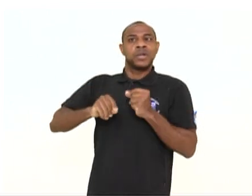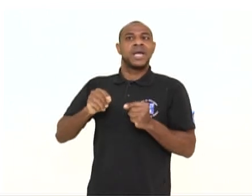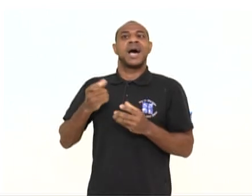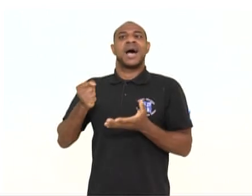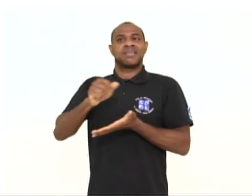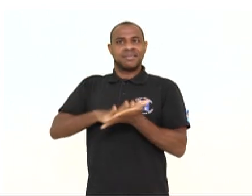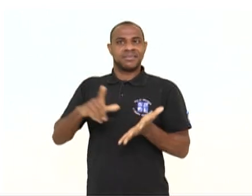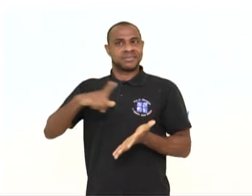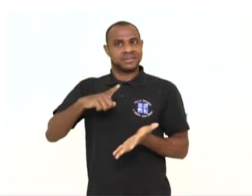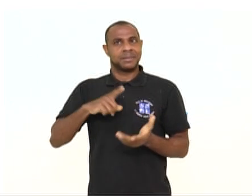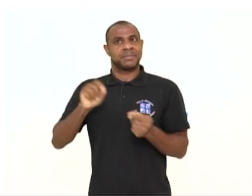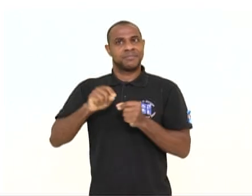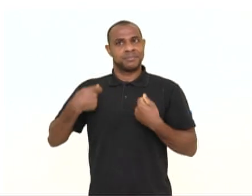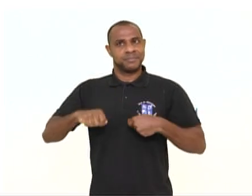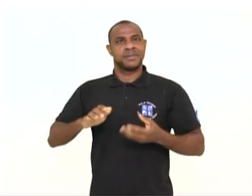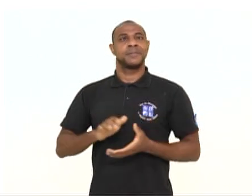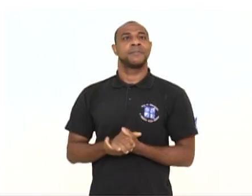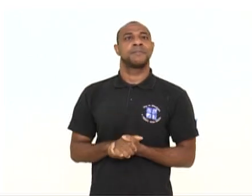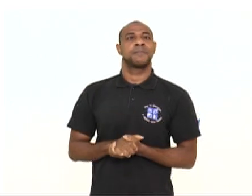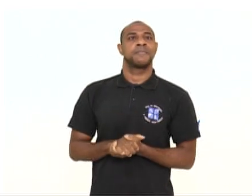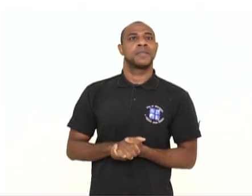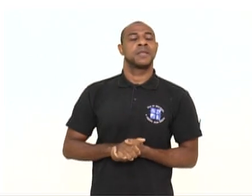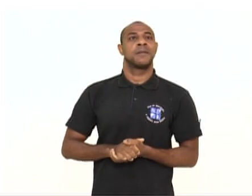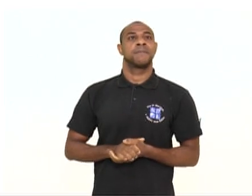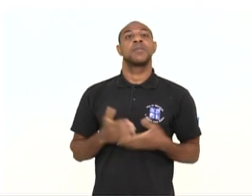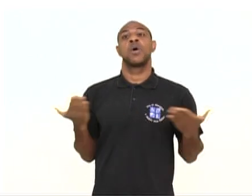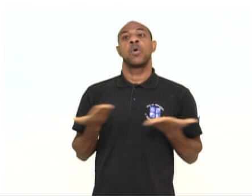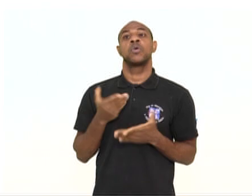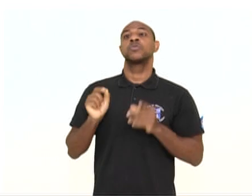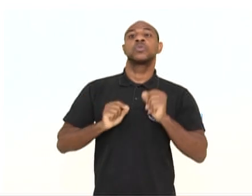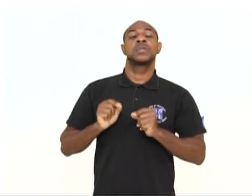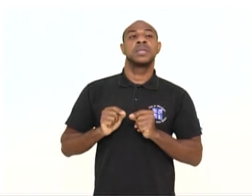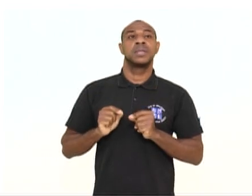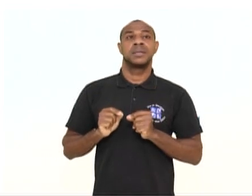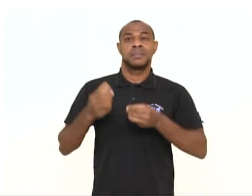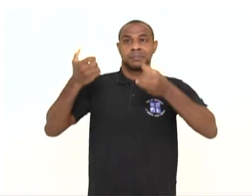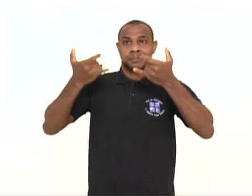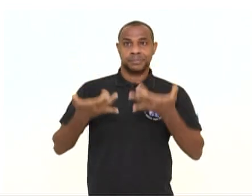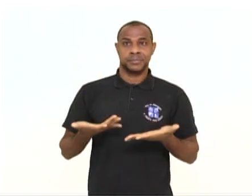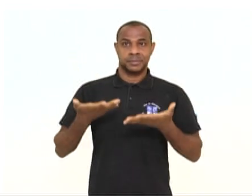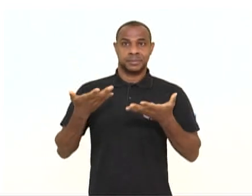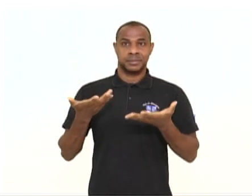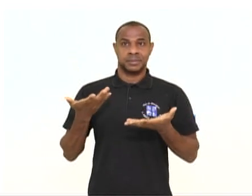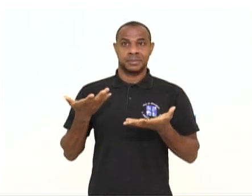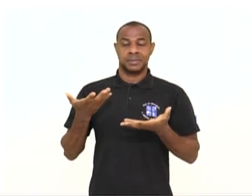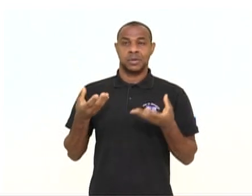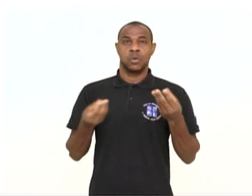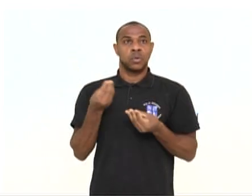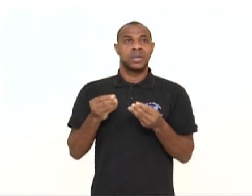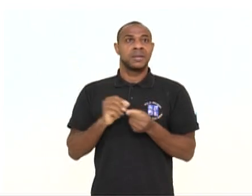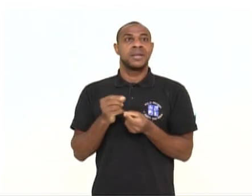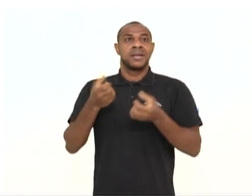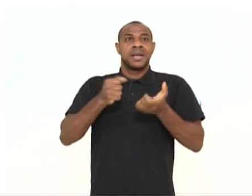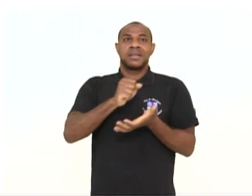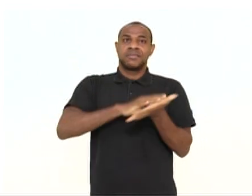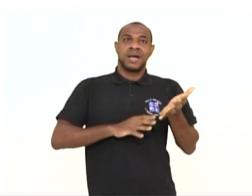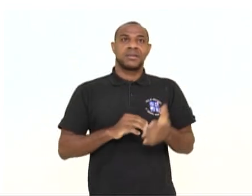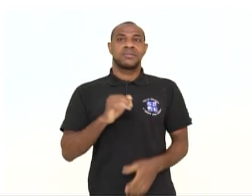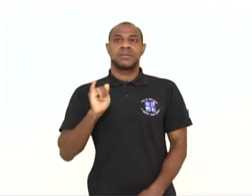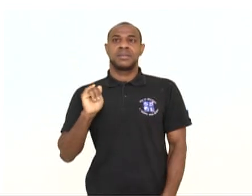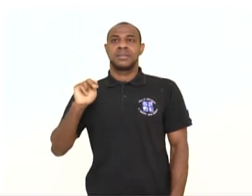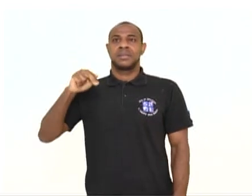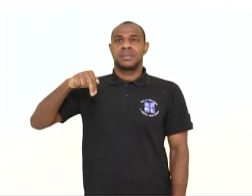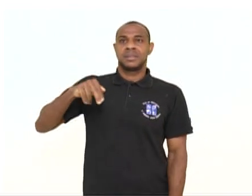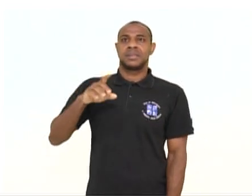têm, ok? Na aula de hoje, nós falamos sobre as atividades indoor ou outdoors,